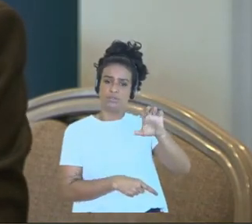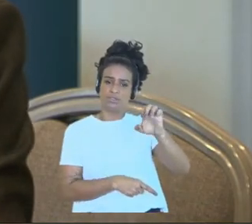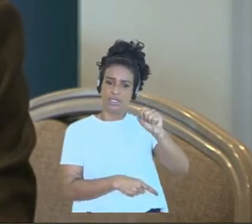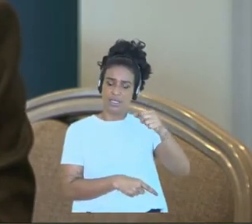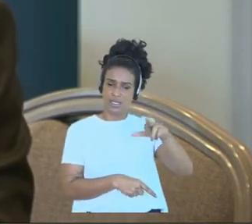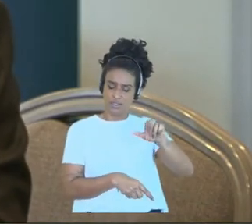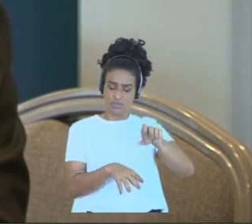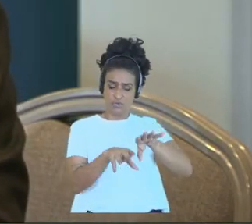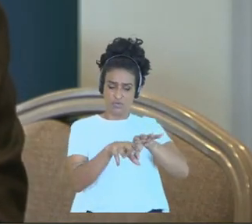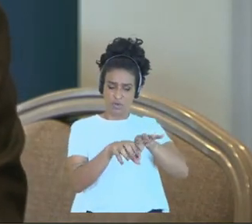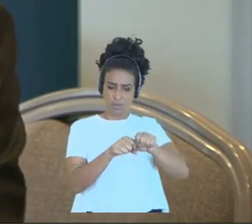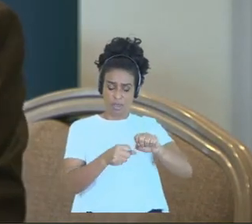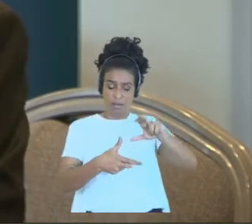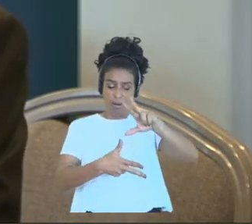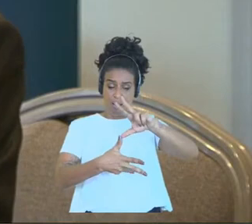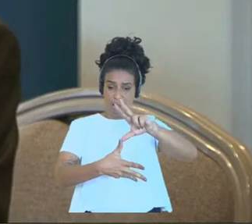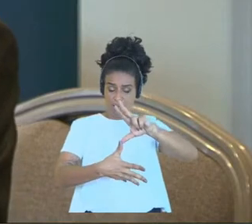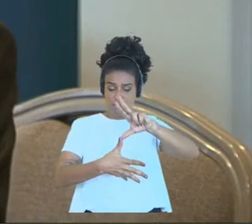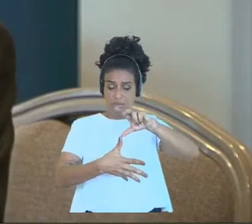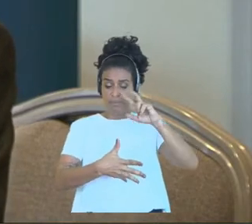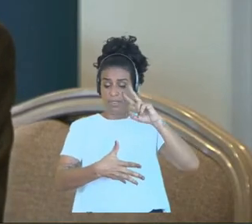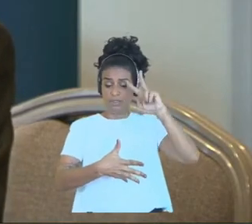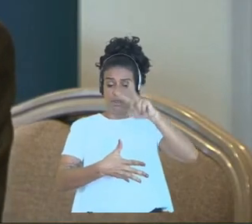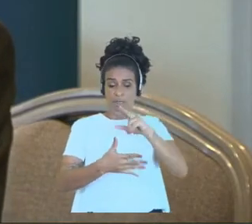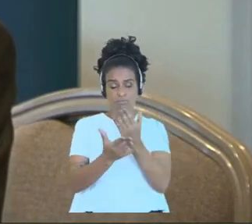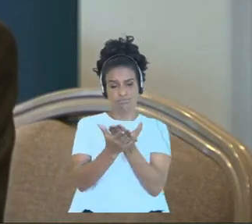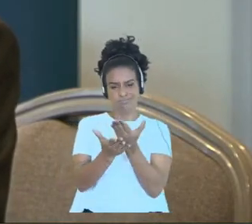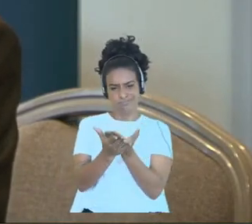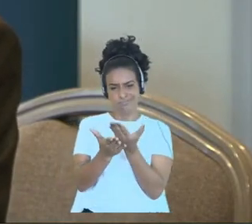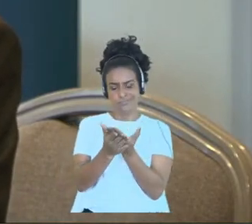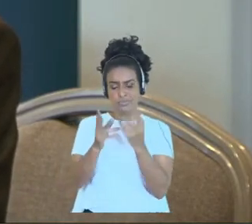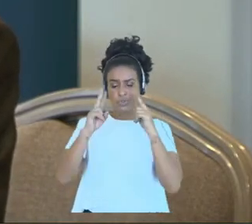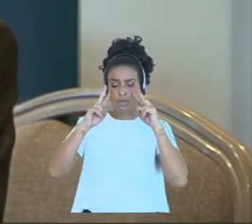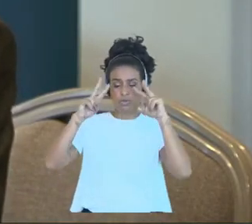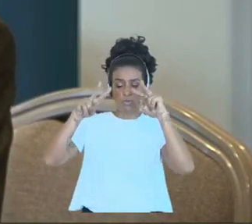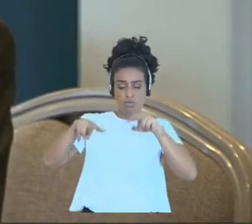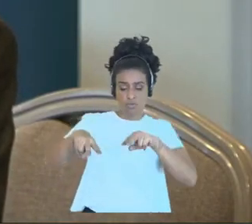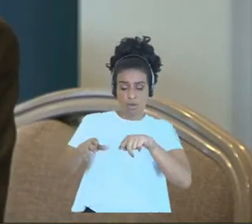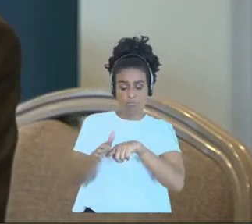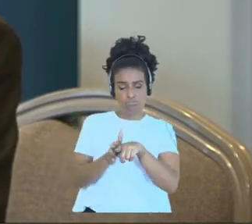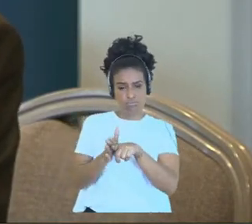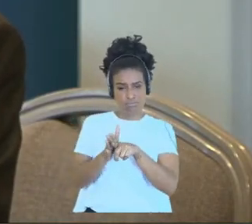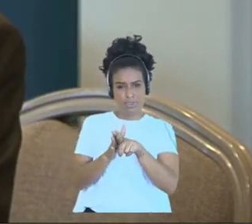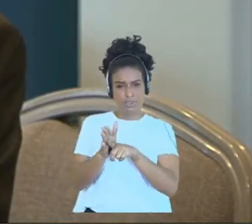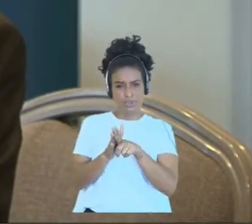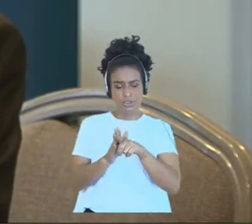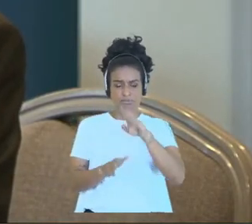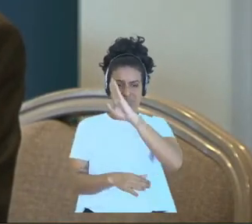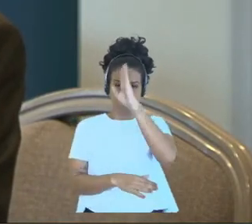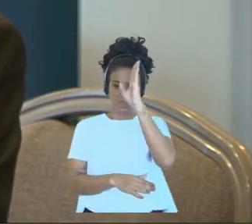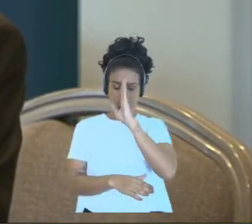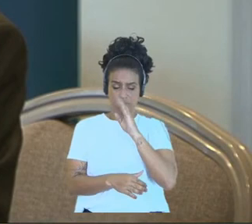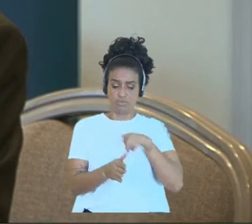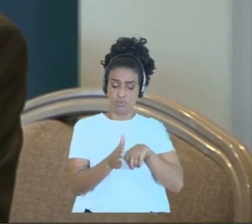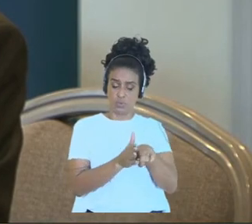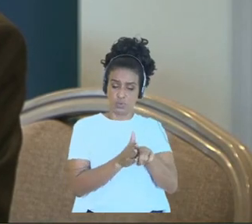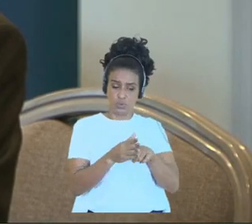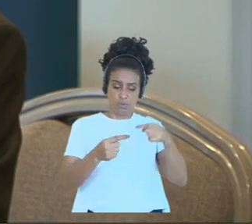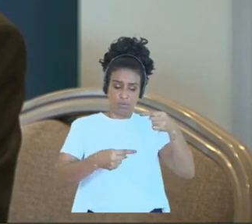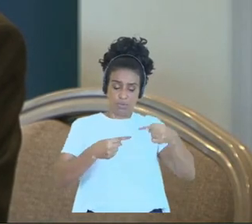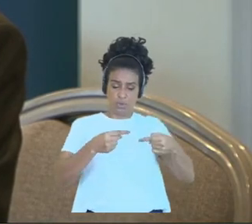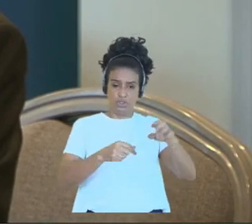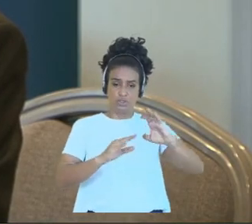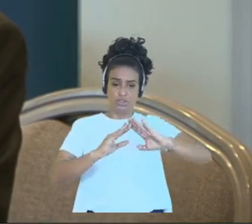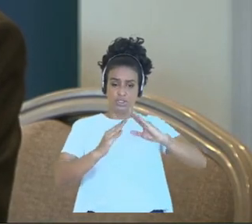perspectiva latino-americana, para além da perspectiva brasileira, é consultora em política e professora na Escola